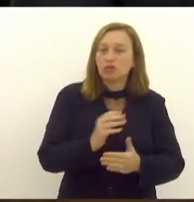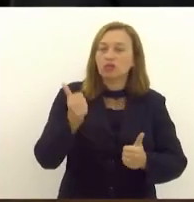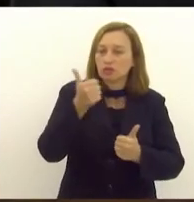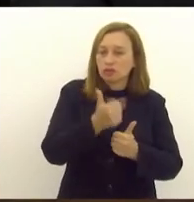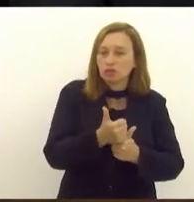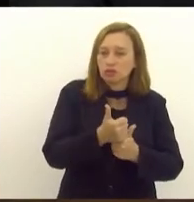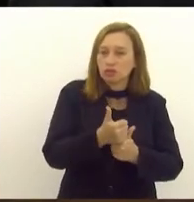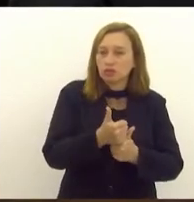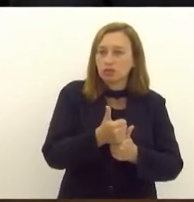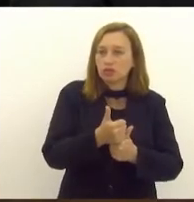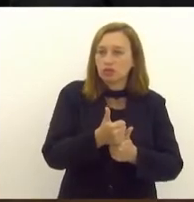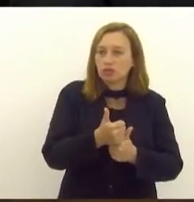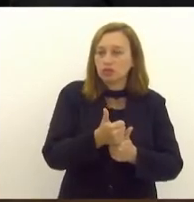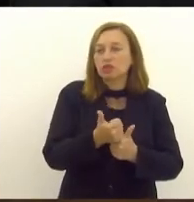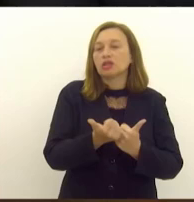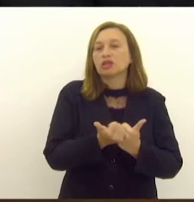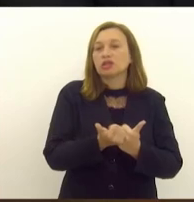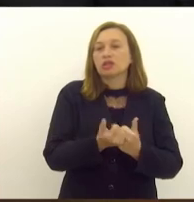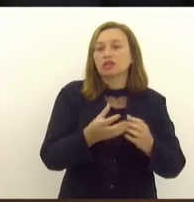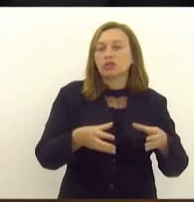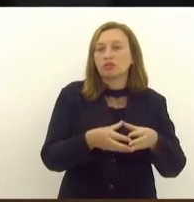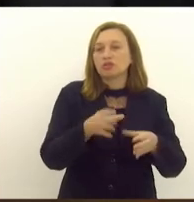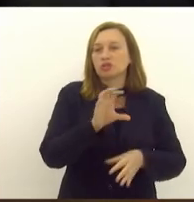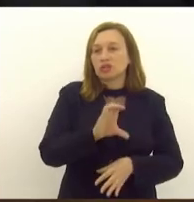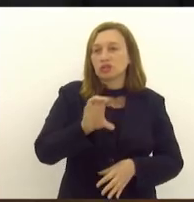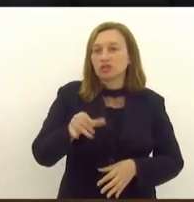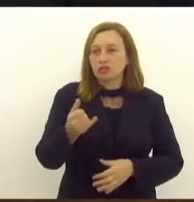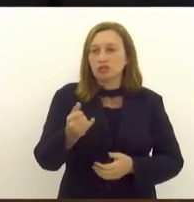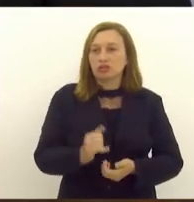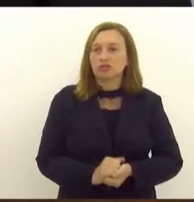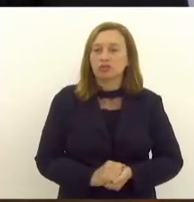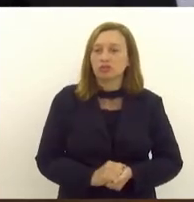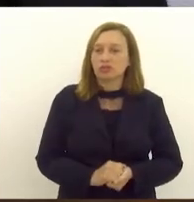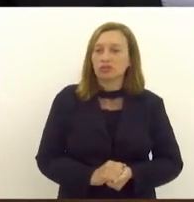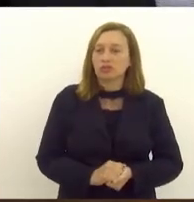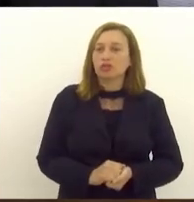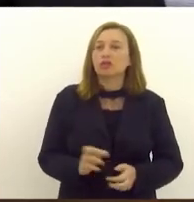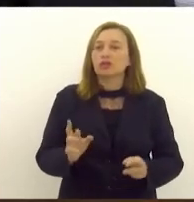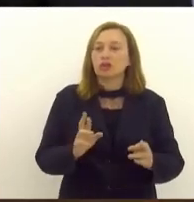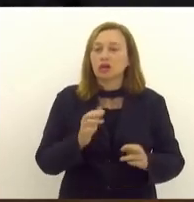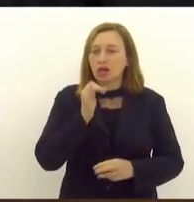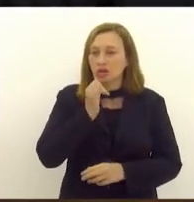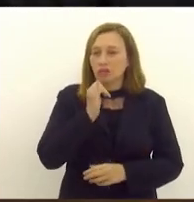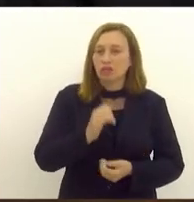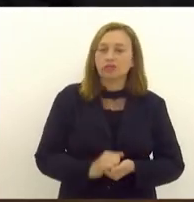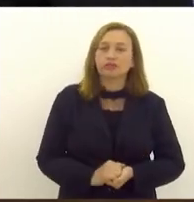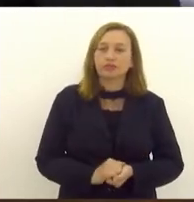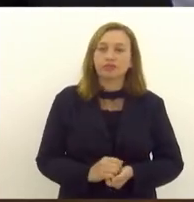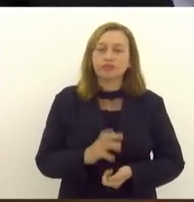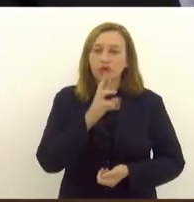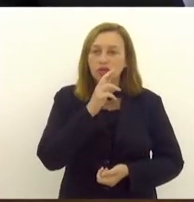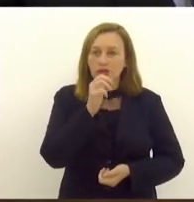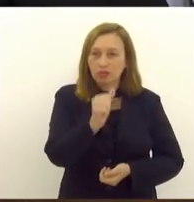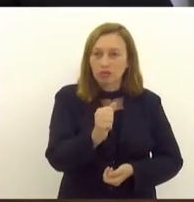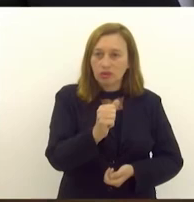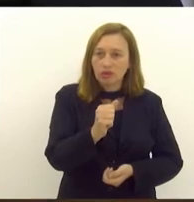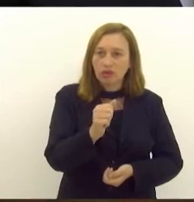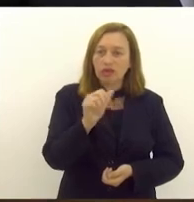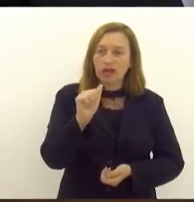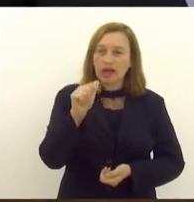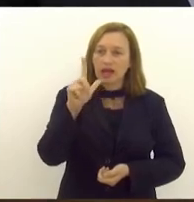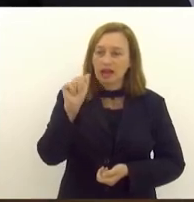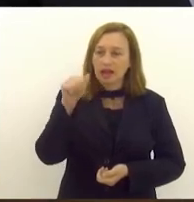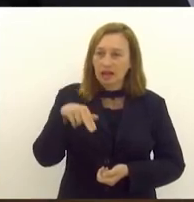substitutivo da comissão do ccj relatores Rodrigo Amorim e